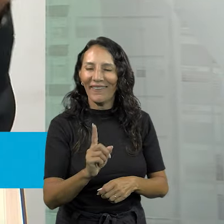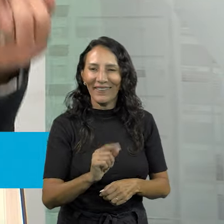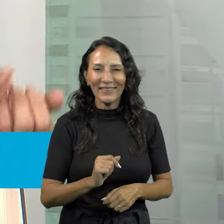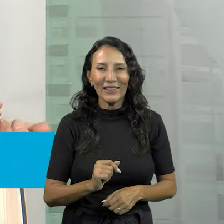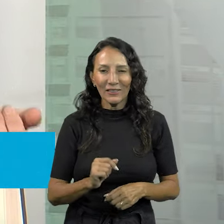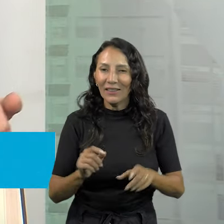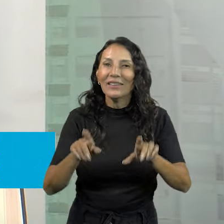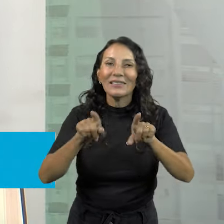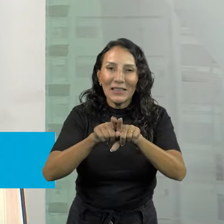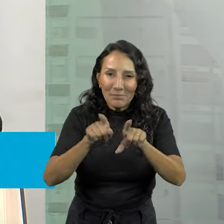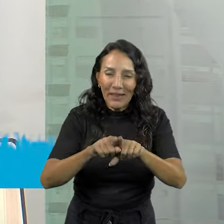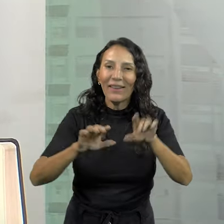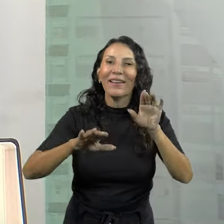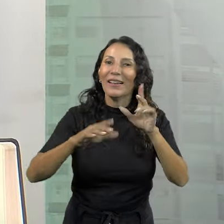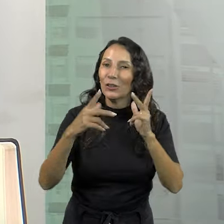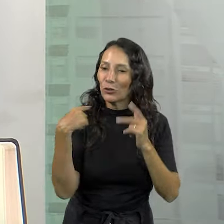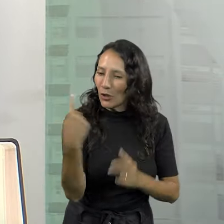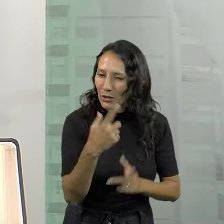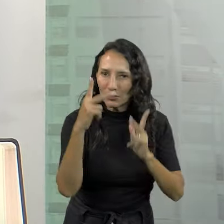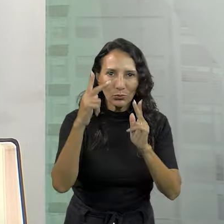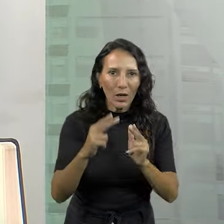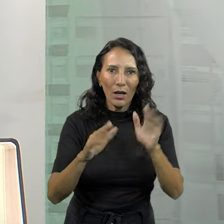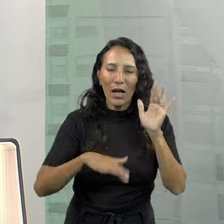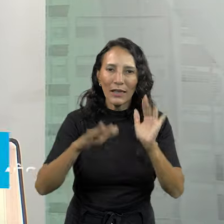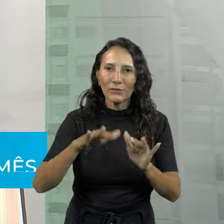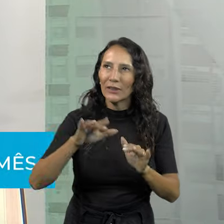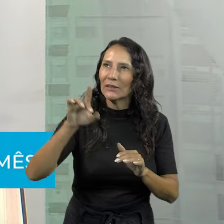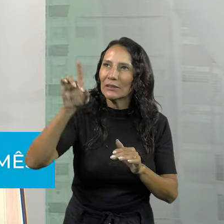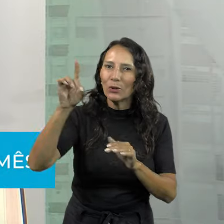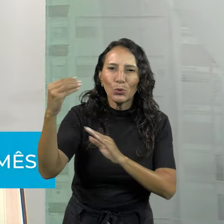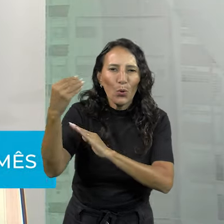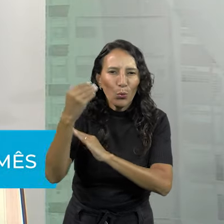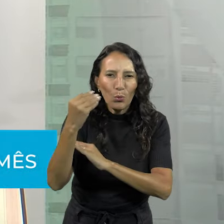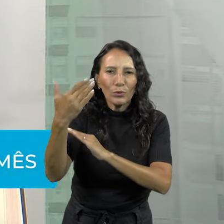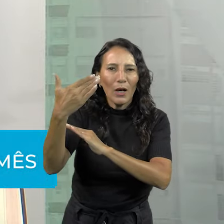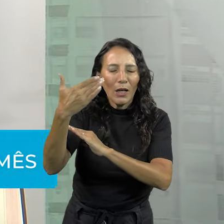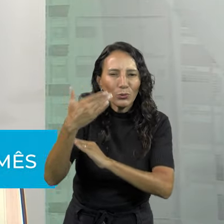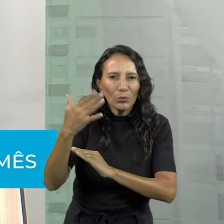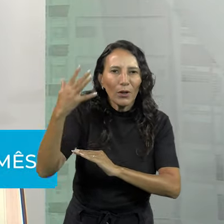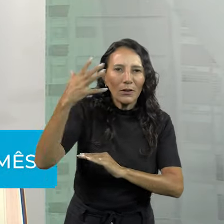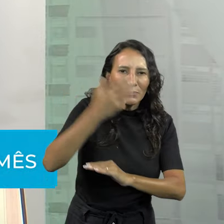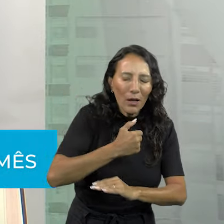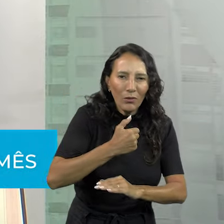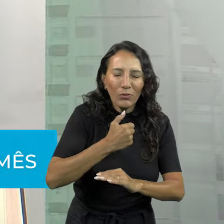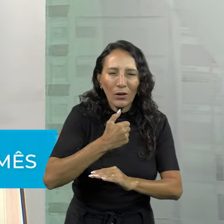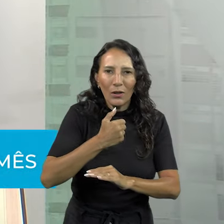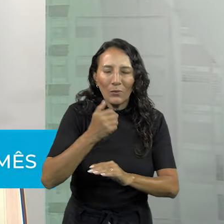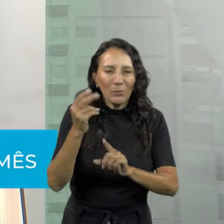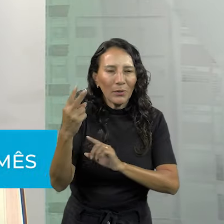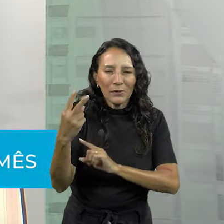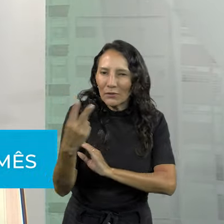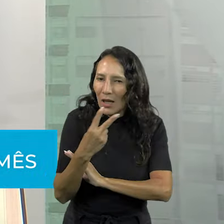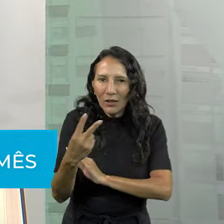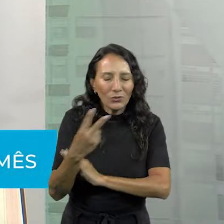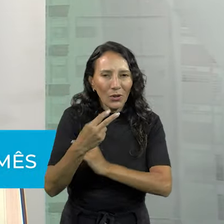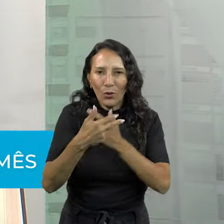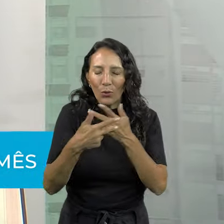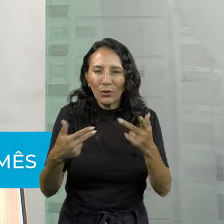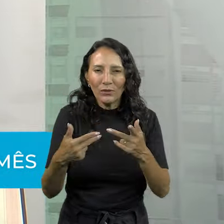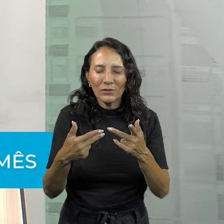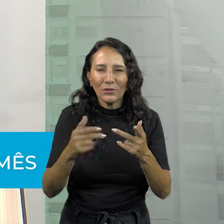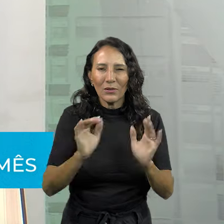traz provisão na nossa vida e nós ficamos inertes? Nós não podemos, como líderes e pastores, perder